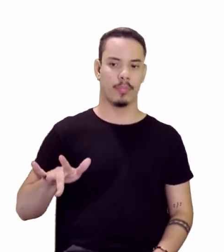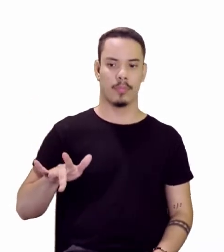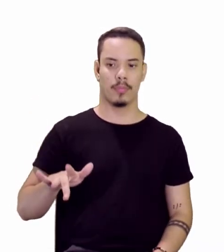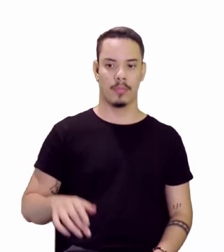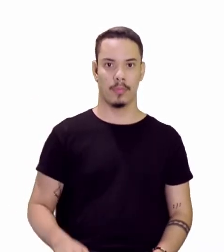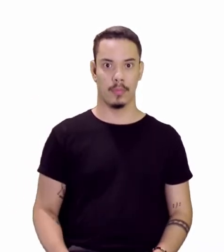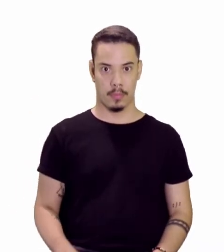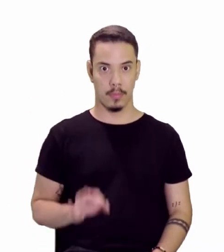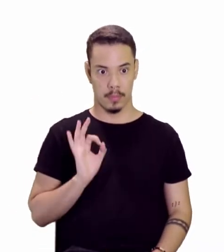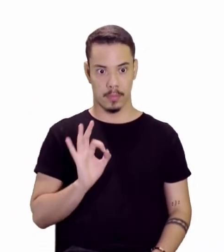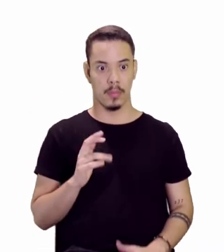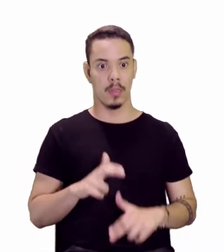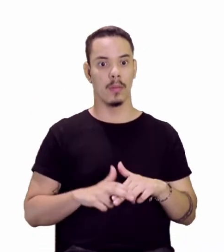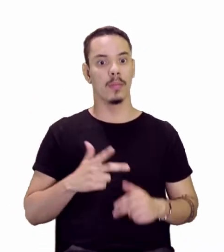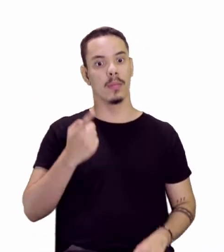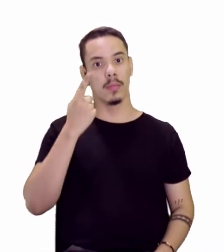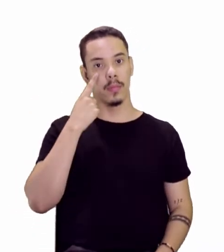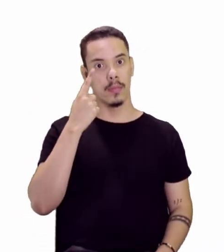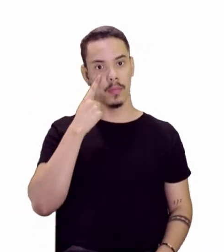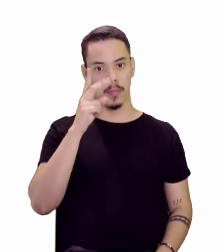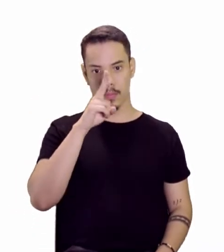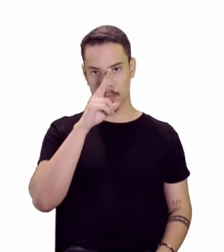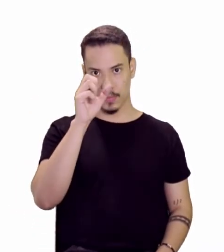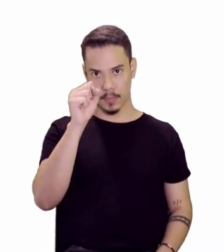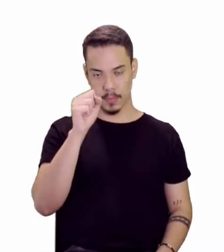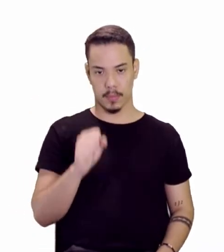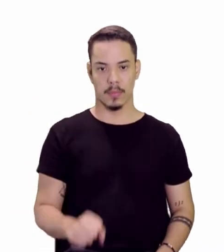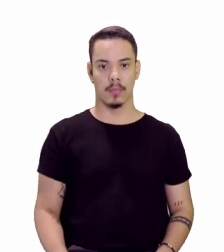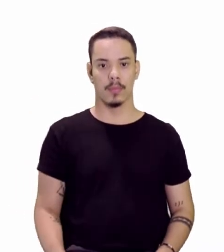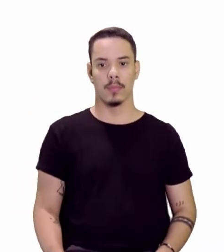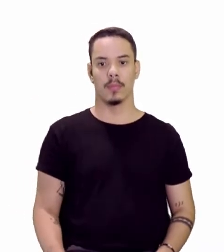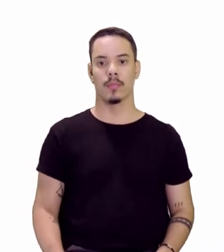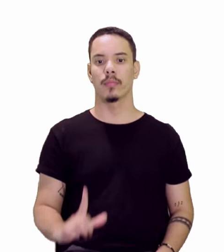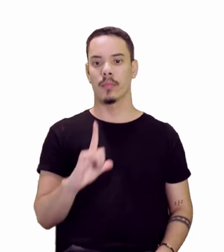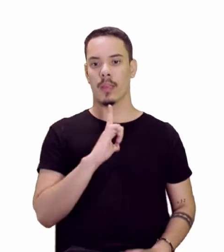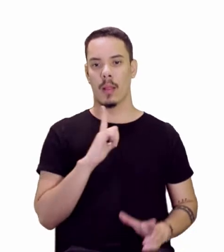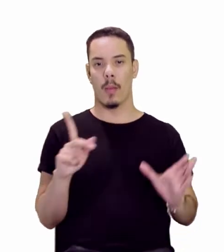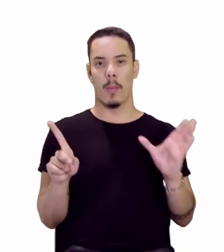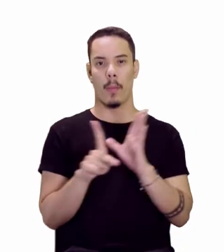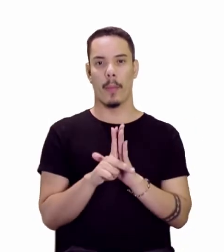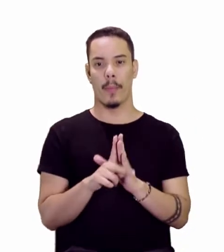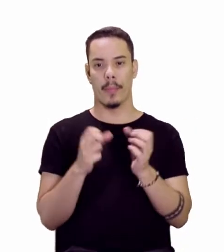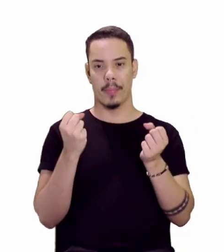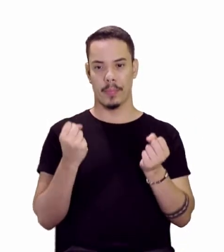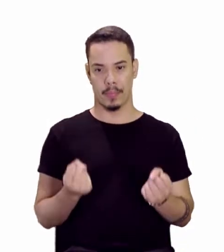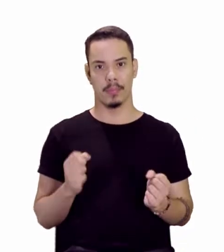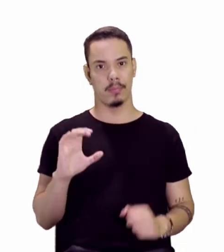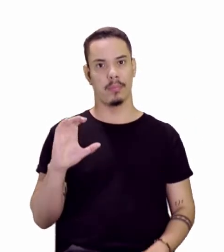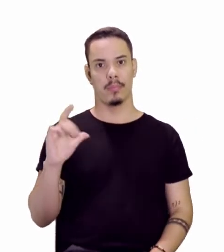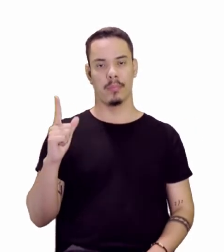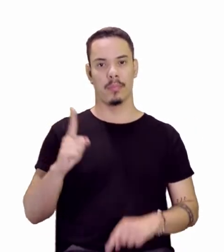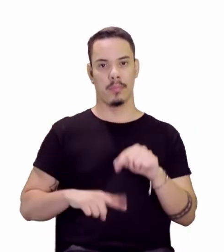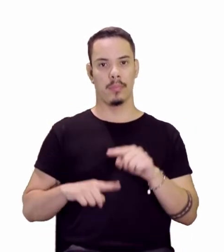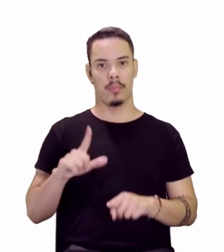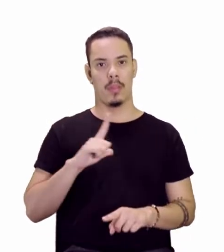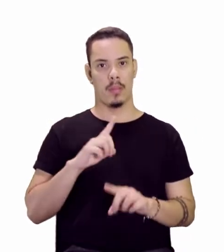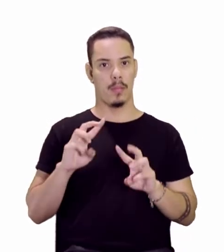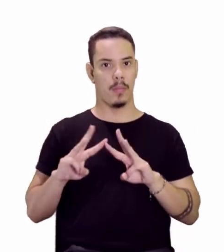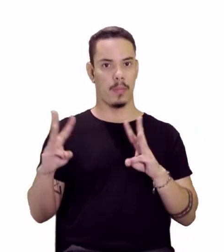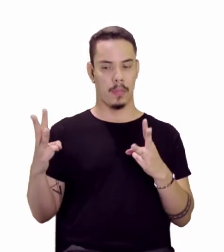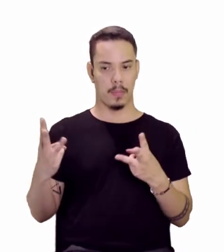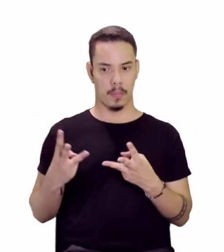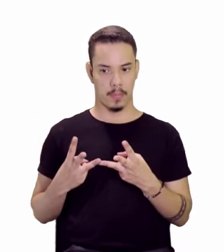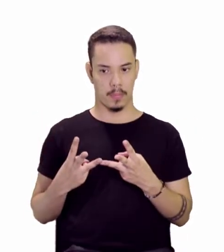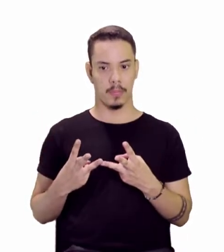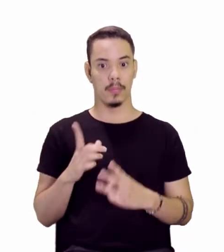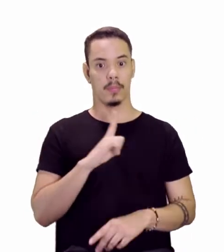Justamente. Certo? Então, vamos ver as forças que estão atuando. Nós temos aí seu próprio peso, claro que esse objeto tem uma massa, né, Décio? Aí tem